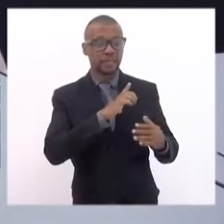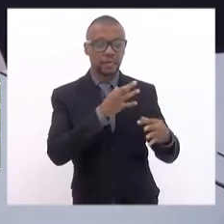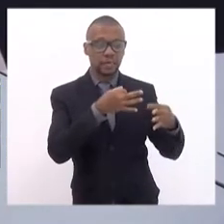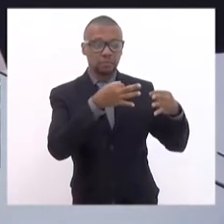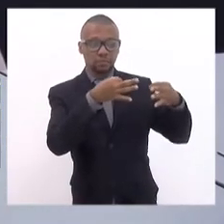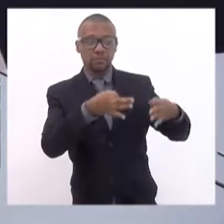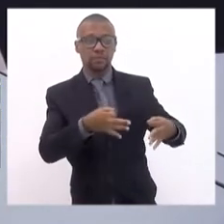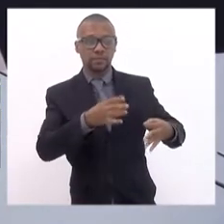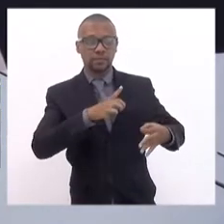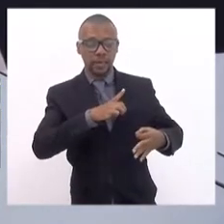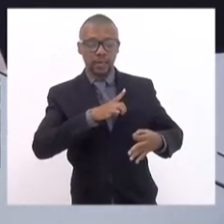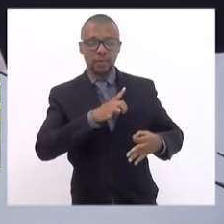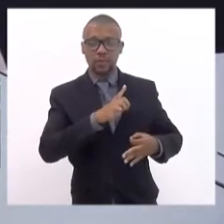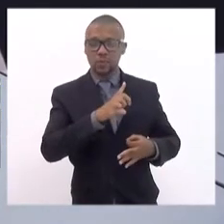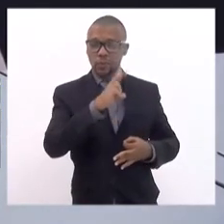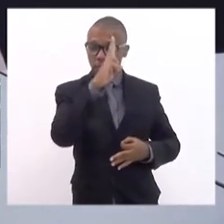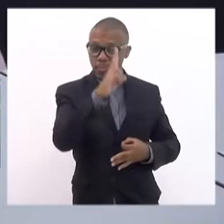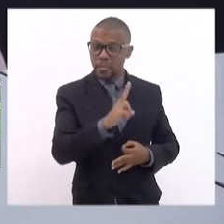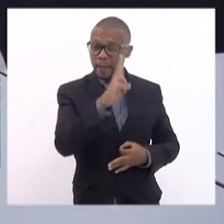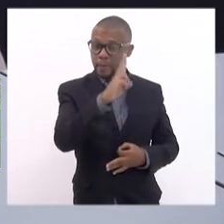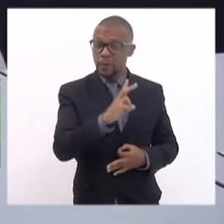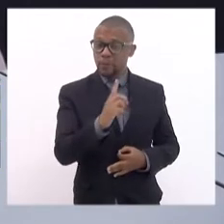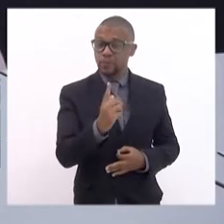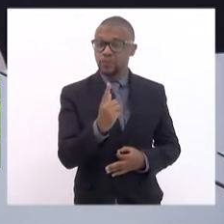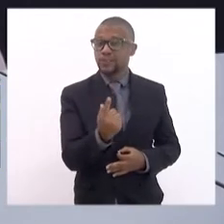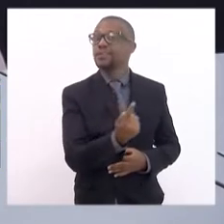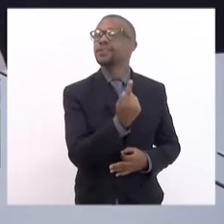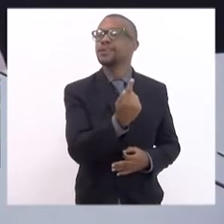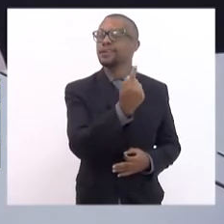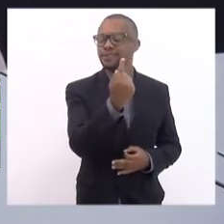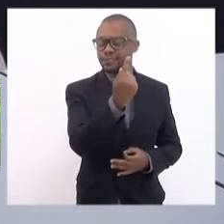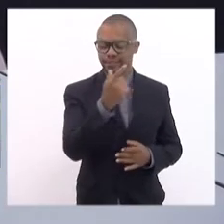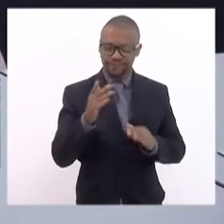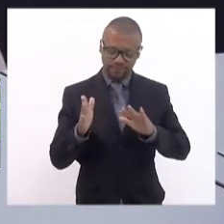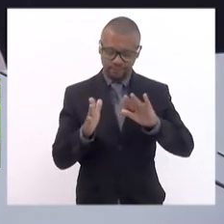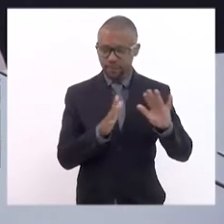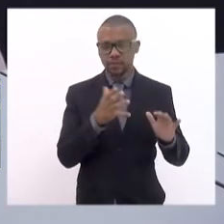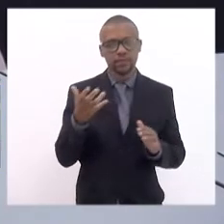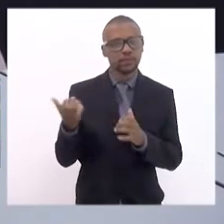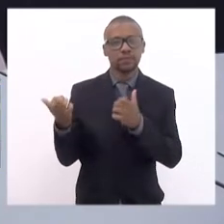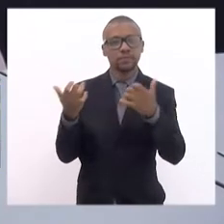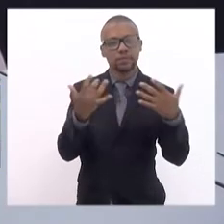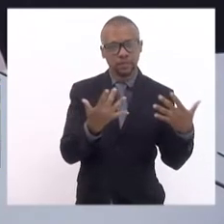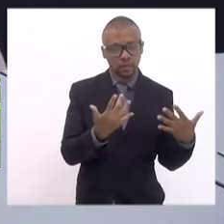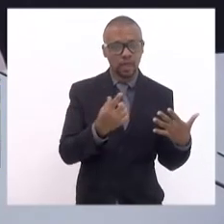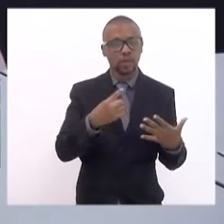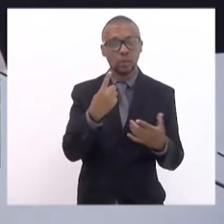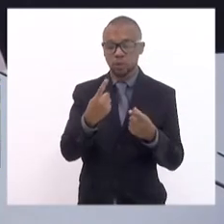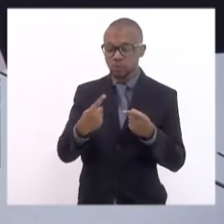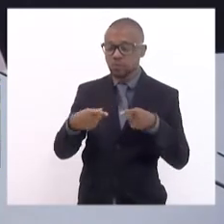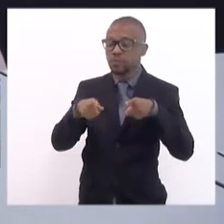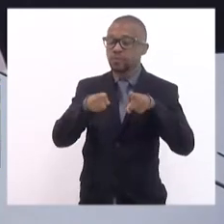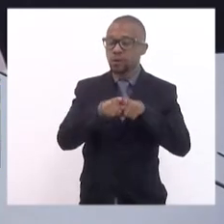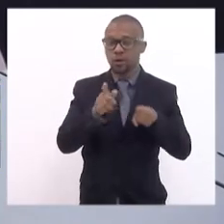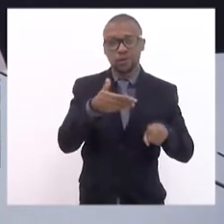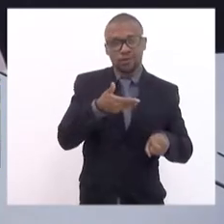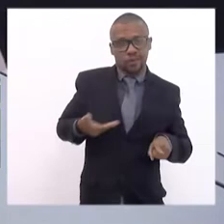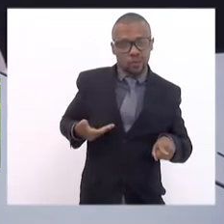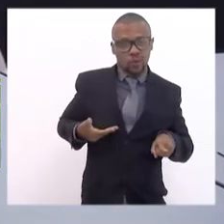Um tamanho gigante. E gostaria de falar que vou interceder, sim, junto ao governador.